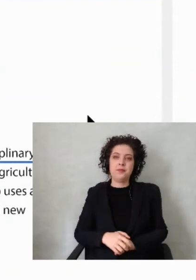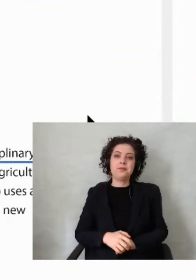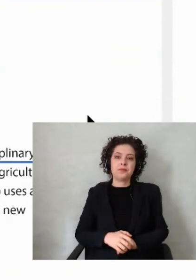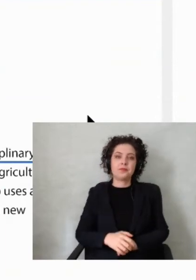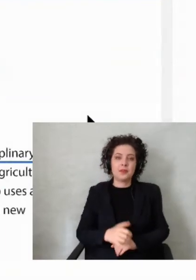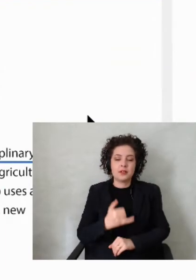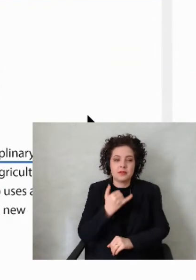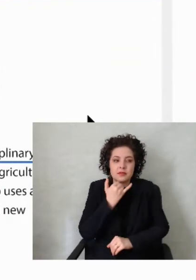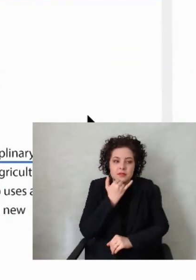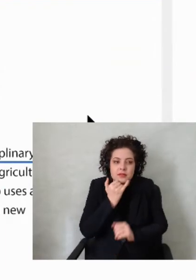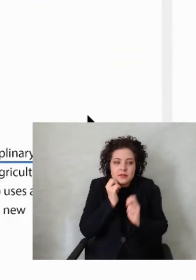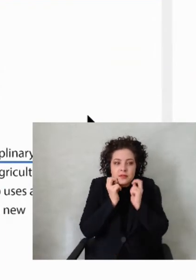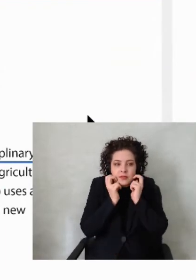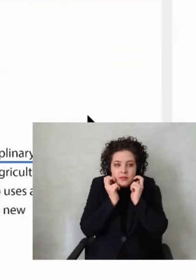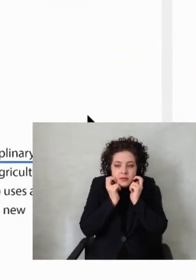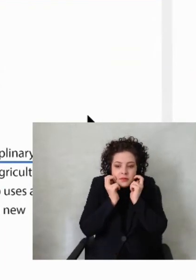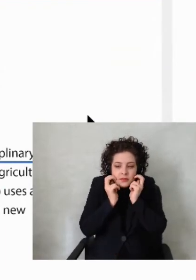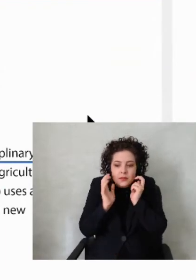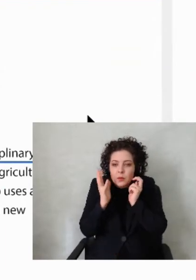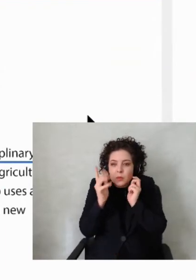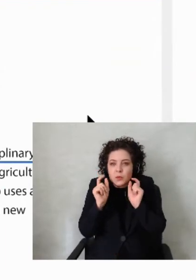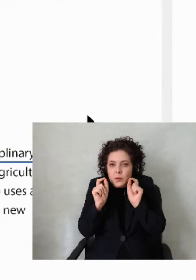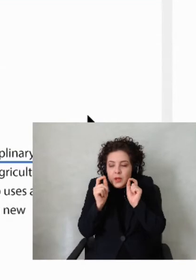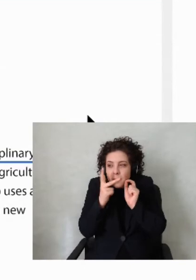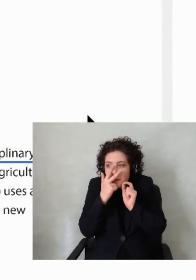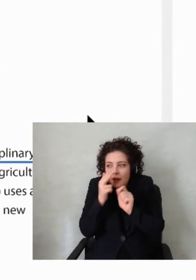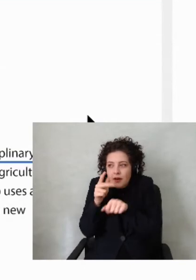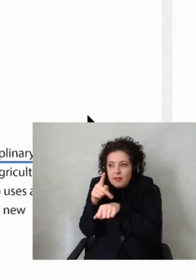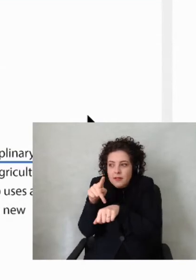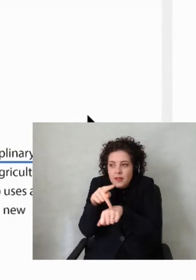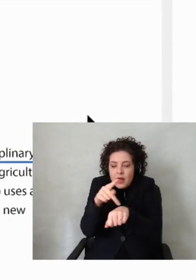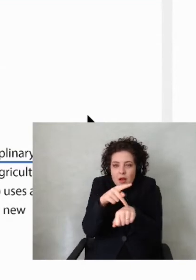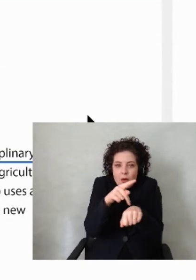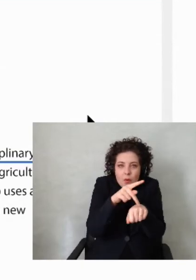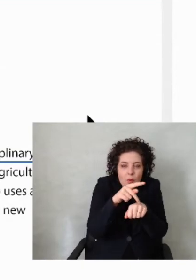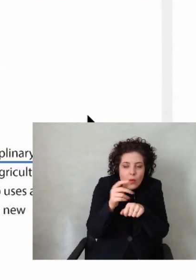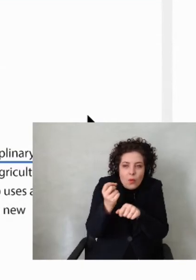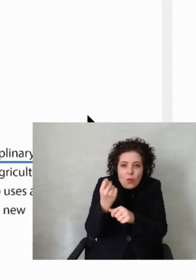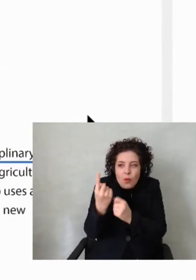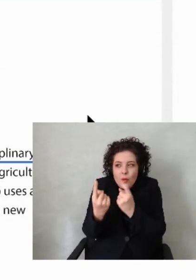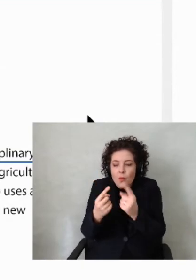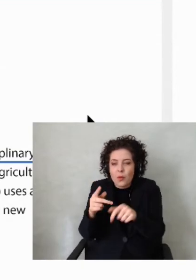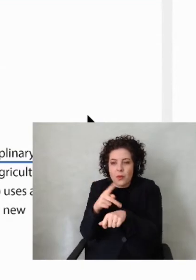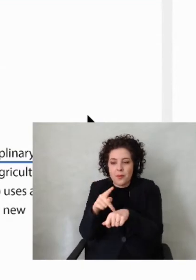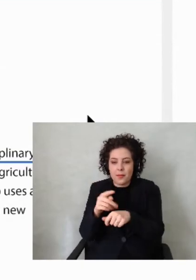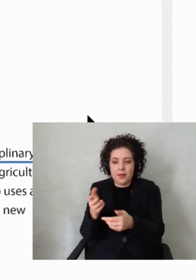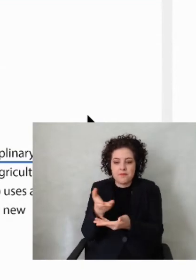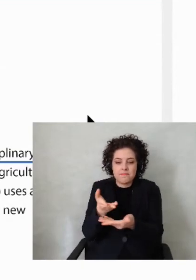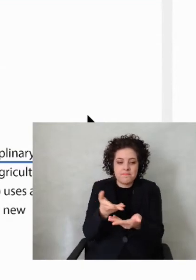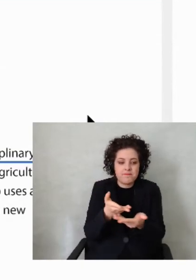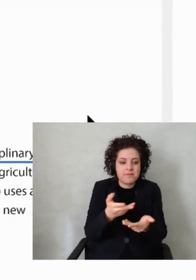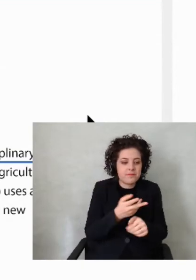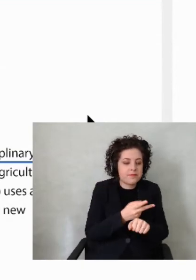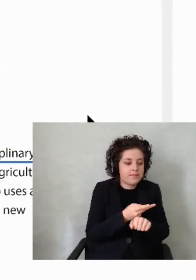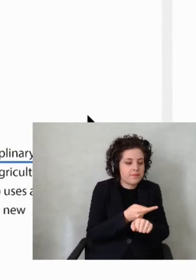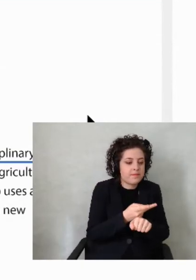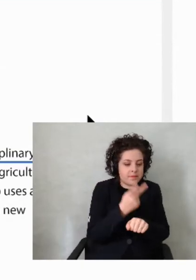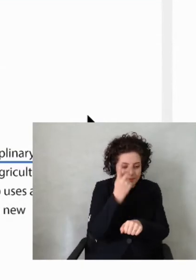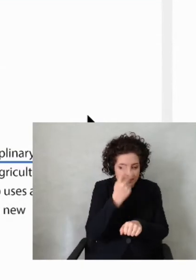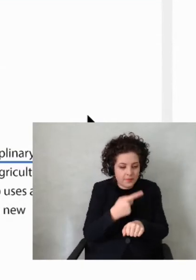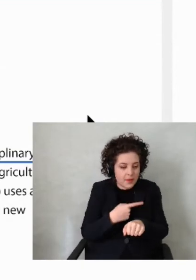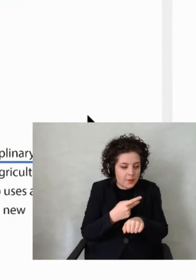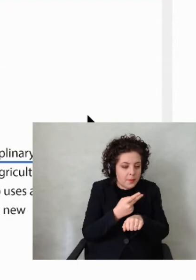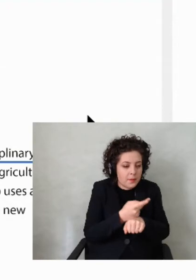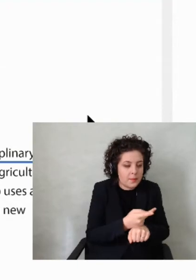constrangimento em que, efetivamente, os países se debateram por busca acesso